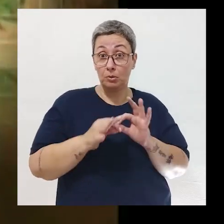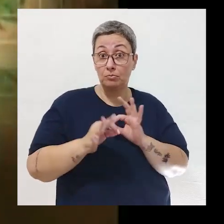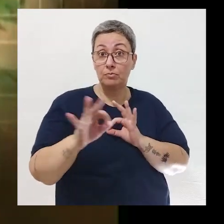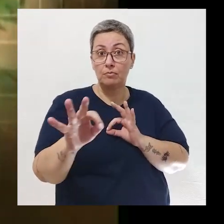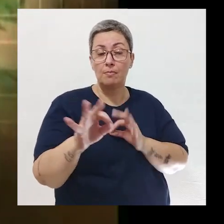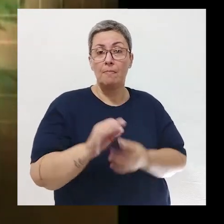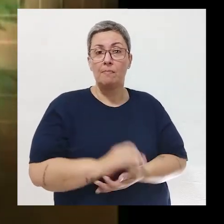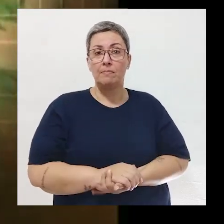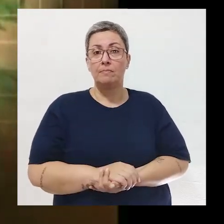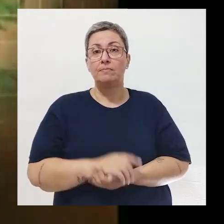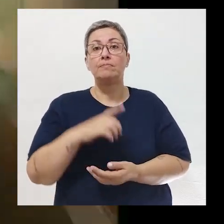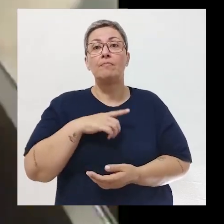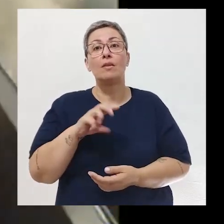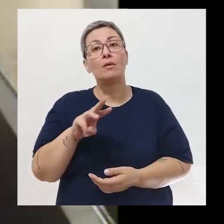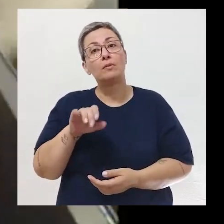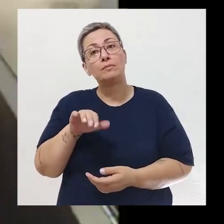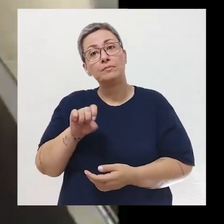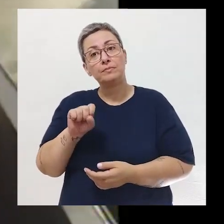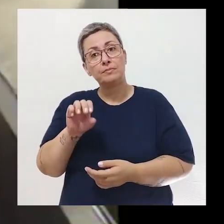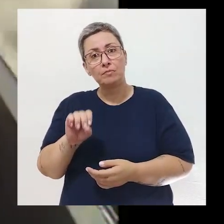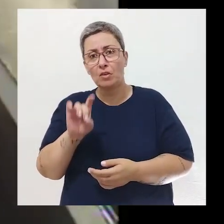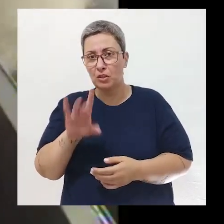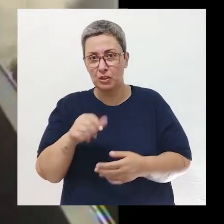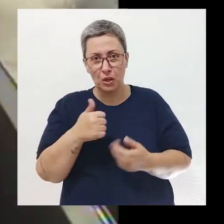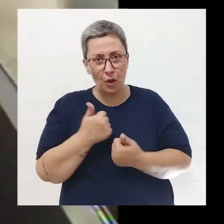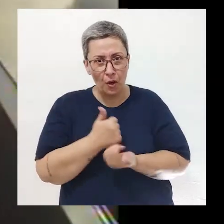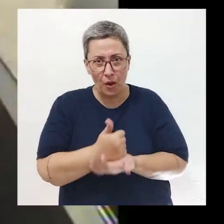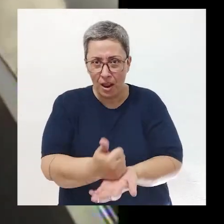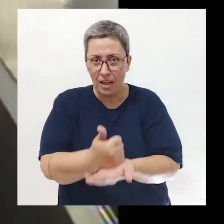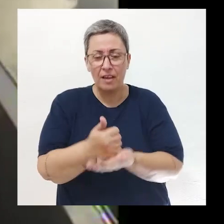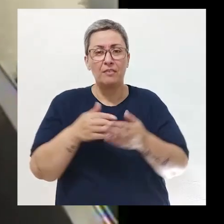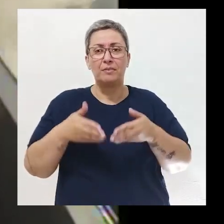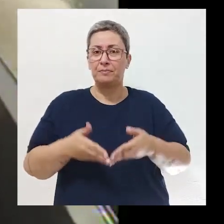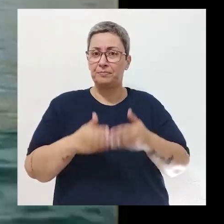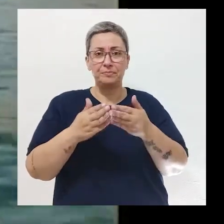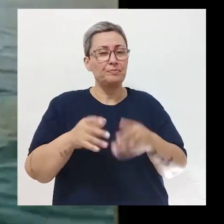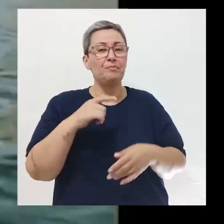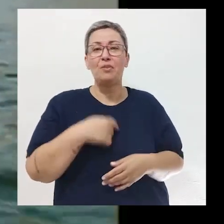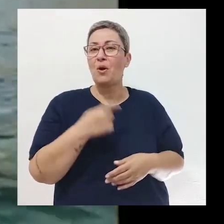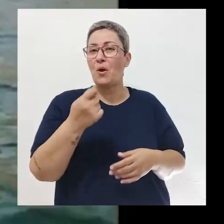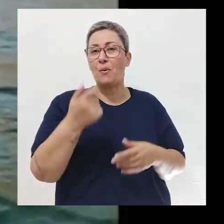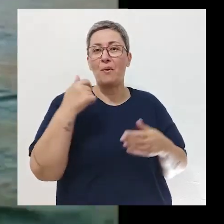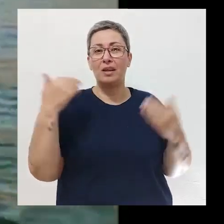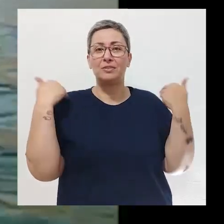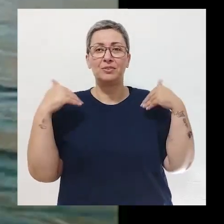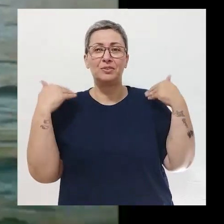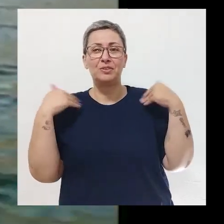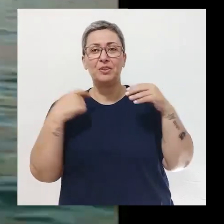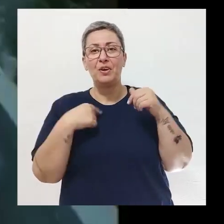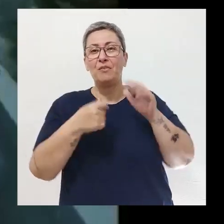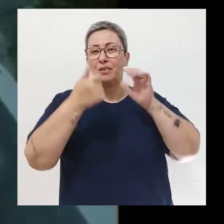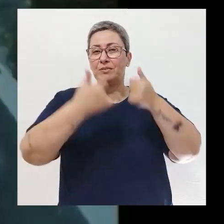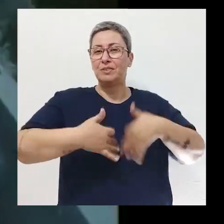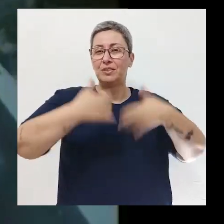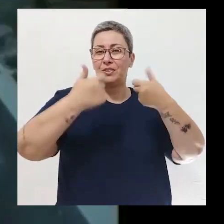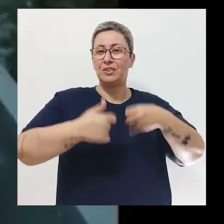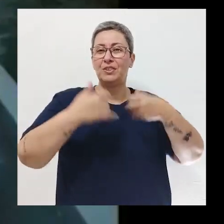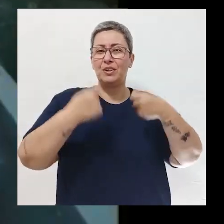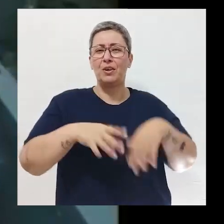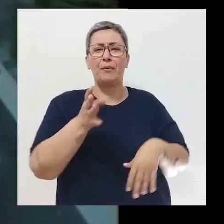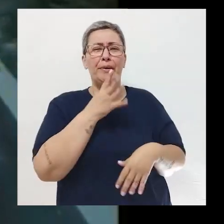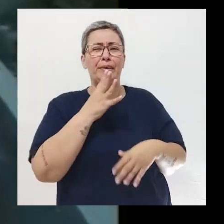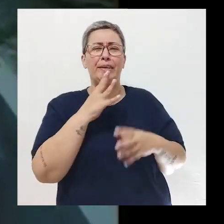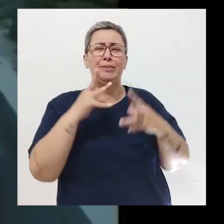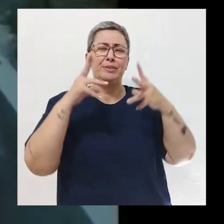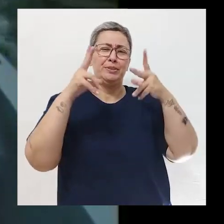de extensão. Seu Wilson não é só o condutor do nosso barco, ele é quase um guia turístico. O topógrafo